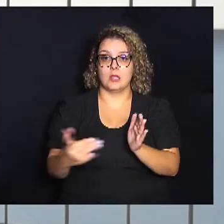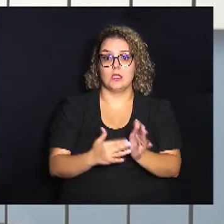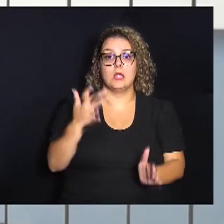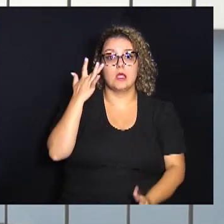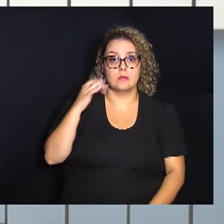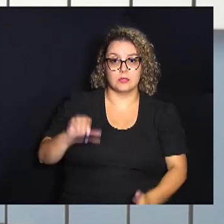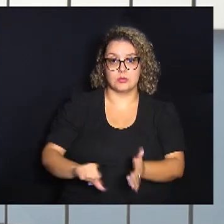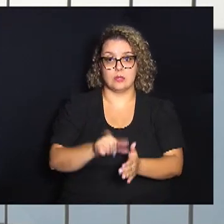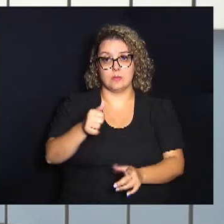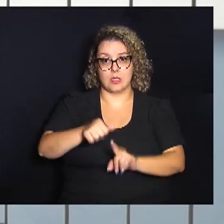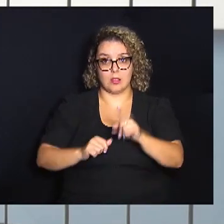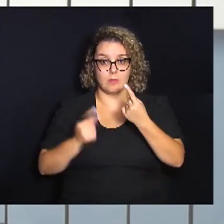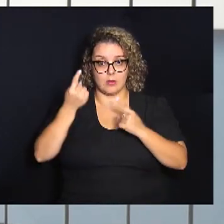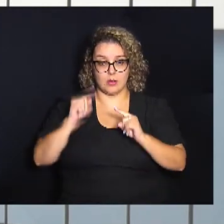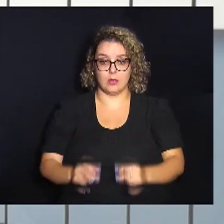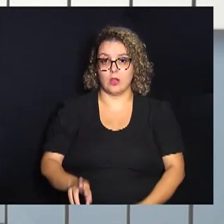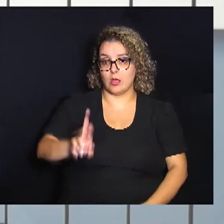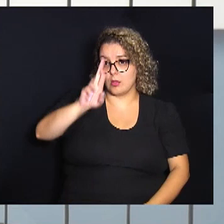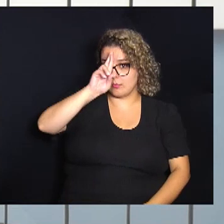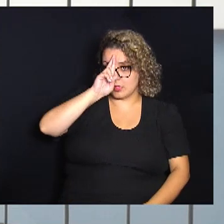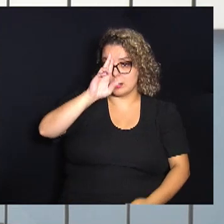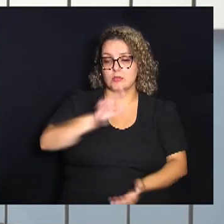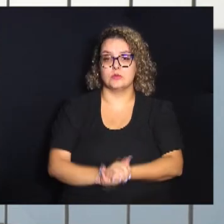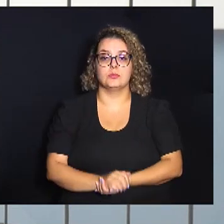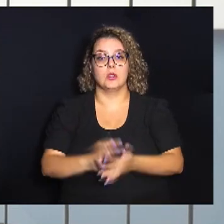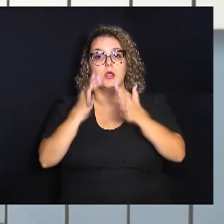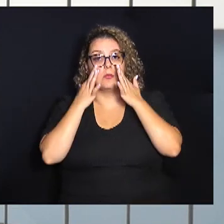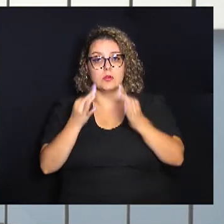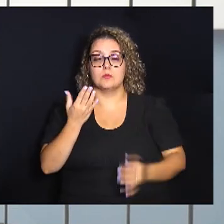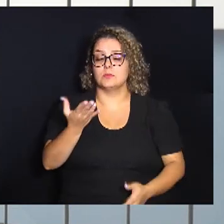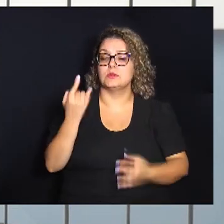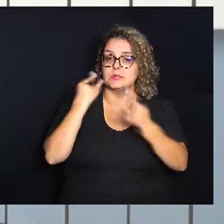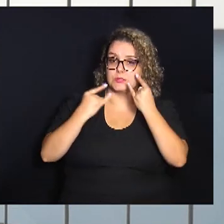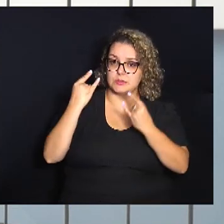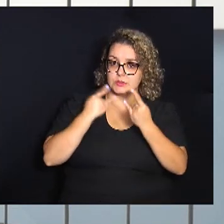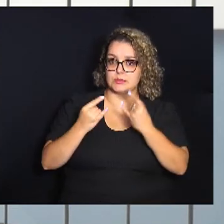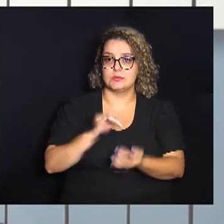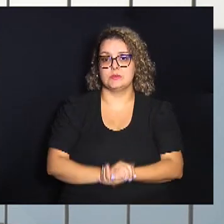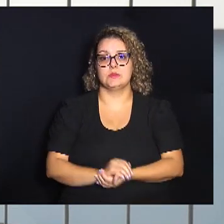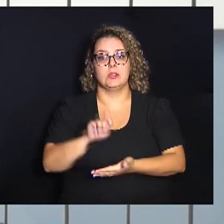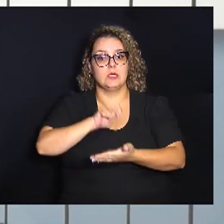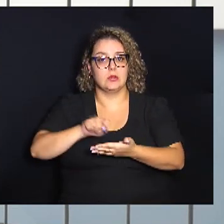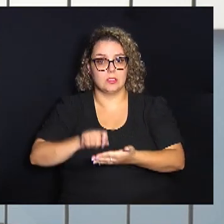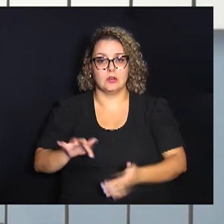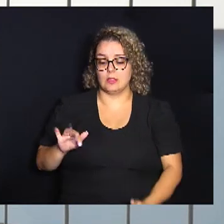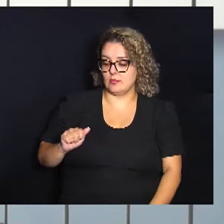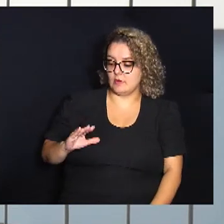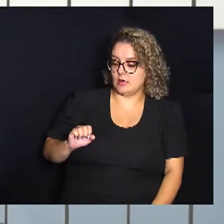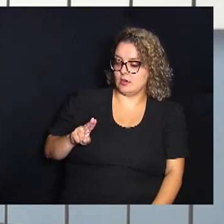dia 1º de fevereiro, ao meio-dia. E atenção, se você está interessado, anote aí, é